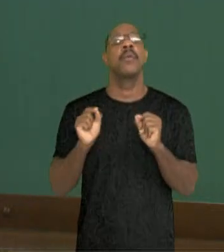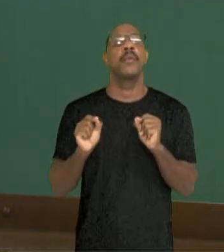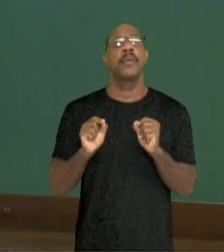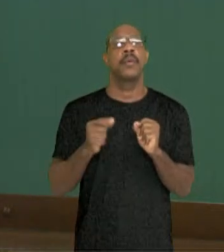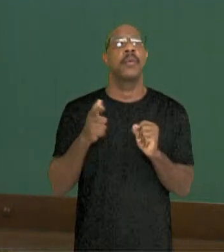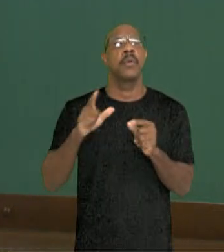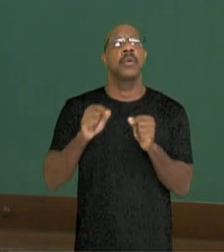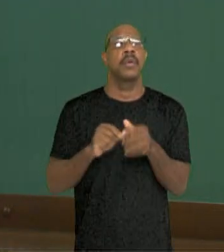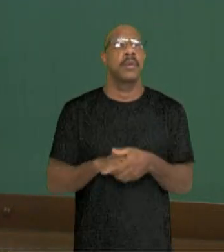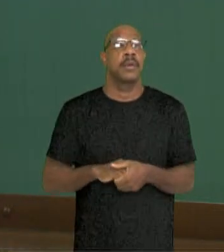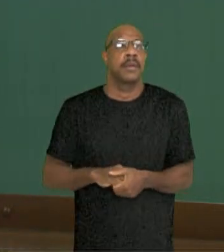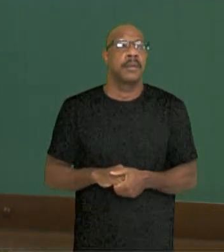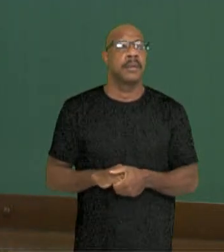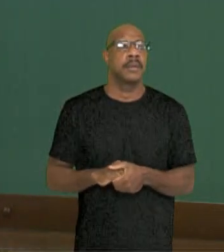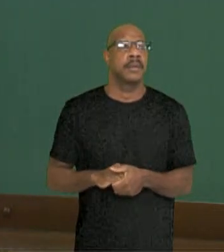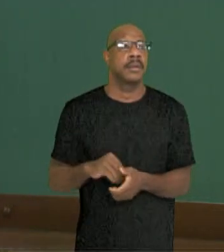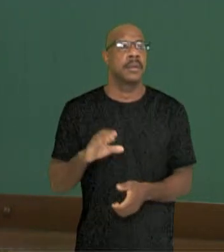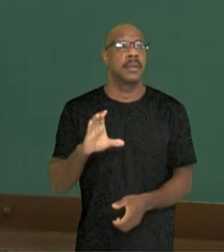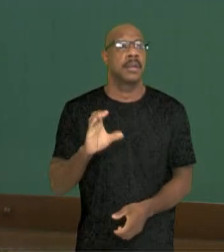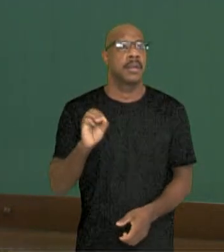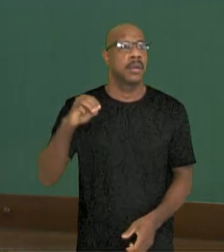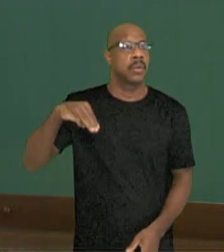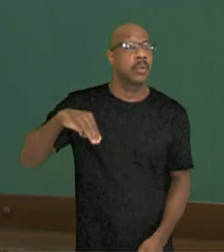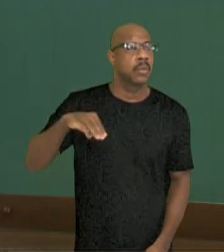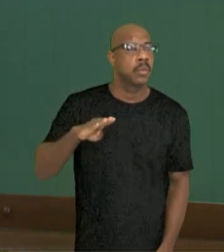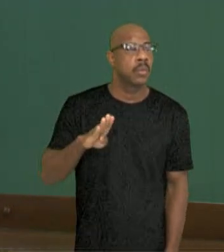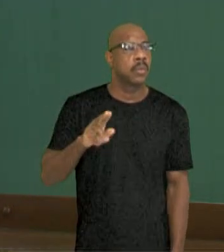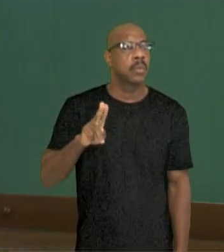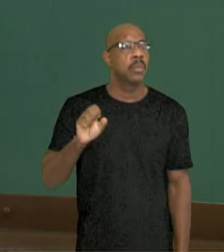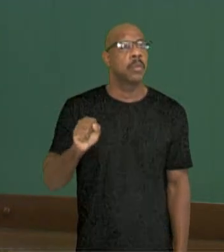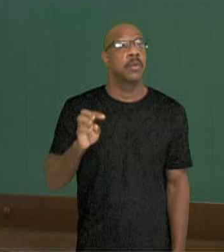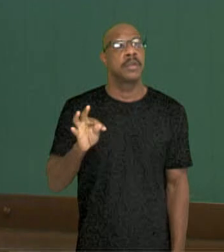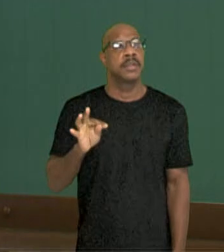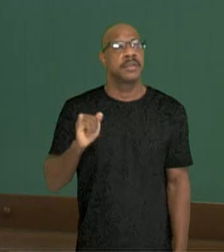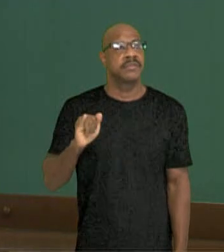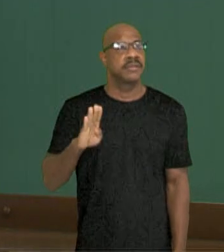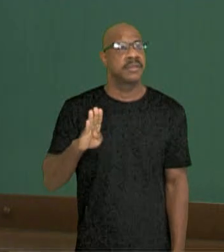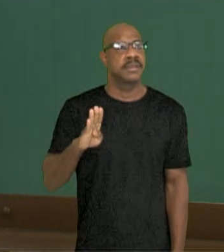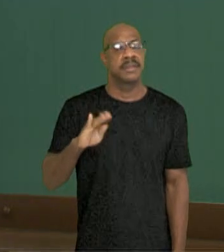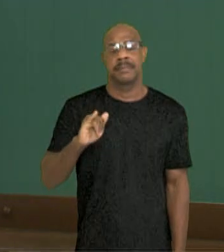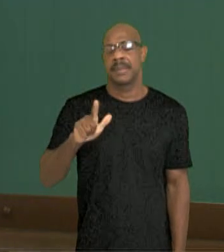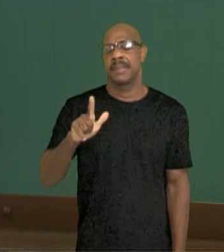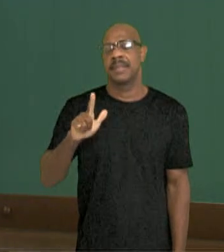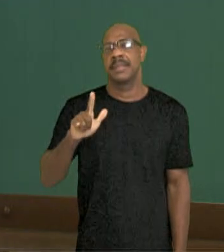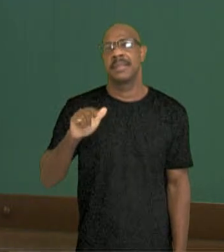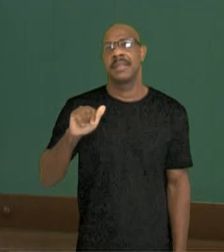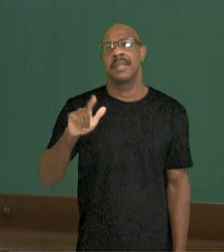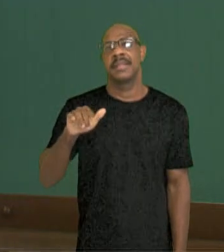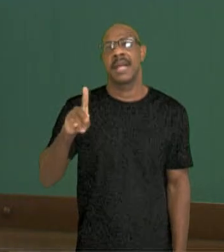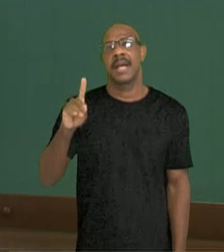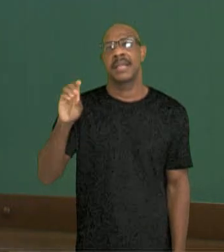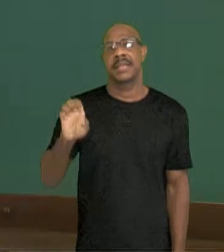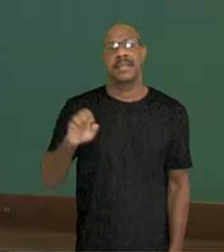a combustibilidade. Seja ele gasoso, líquido ou sólido,